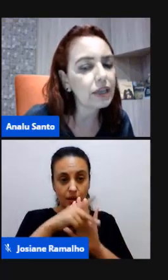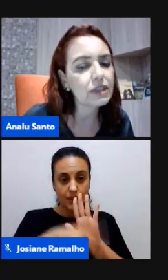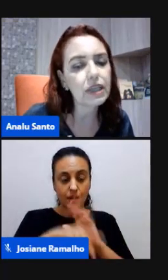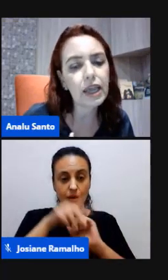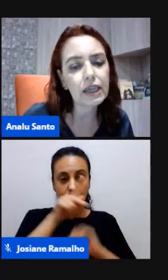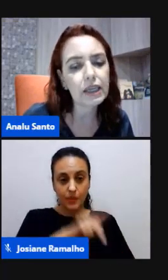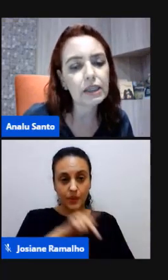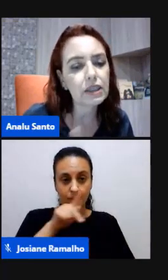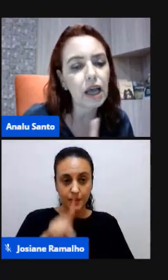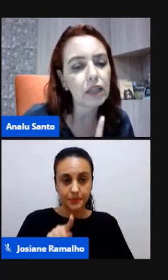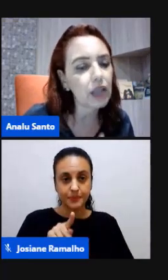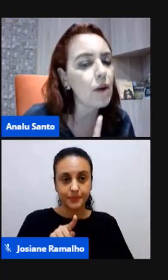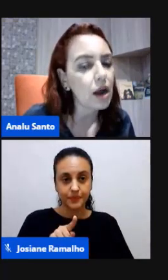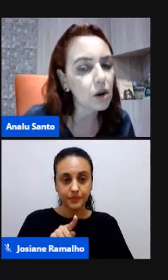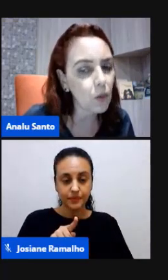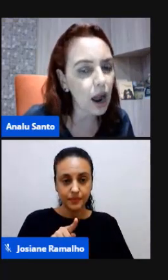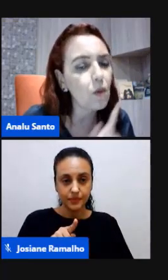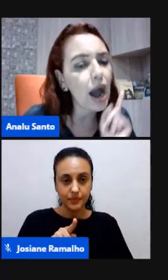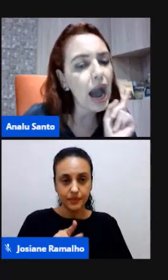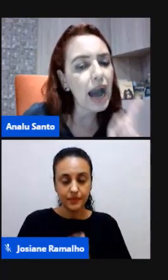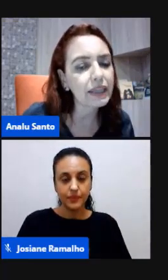qual aquelas